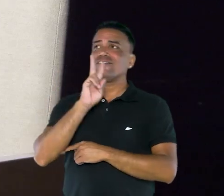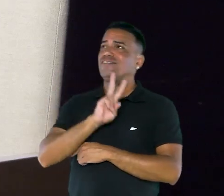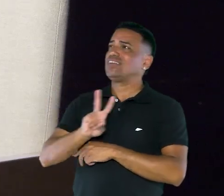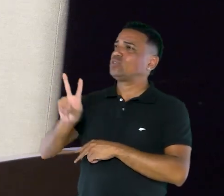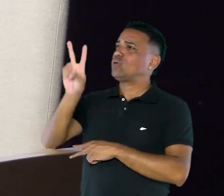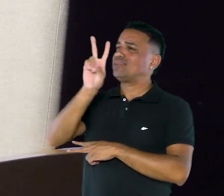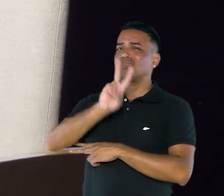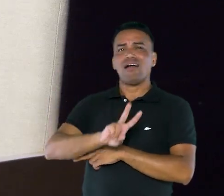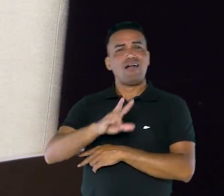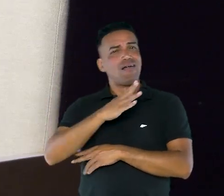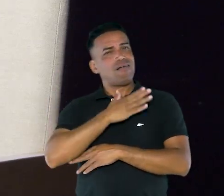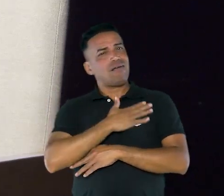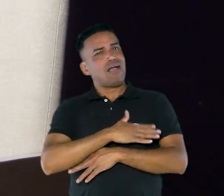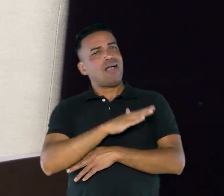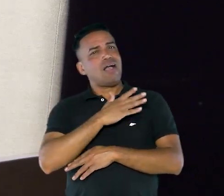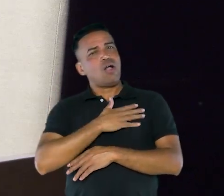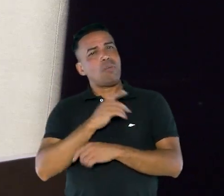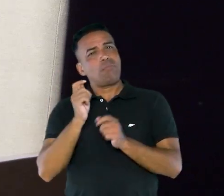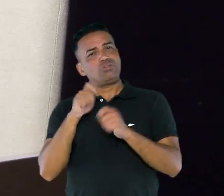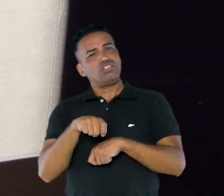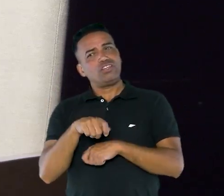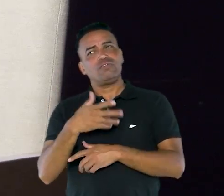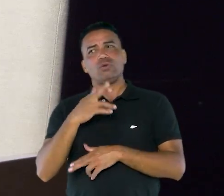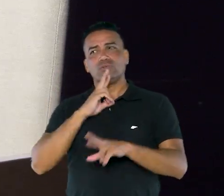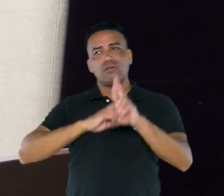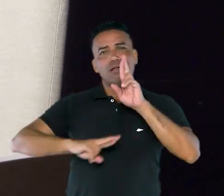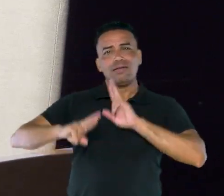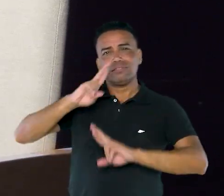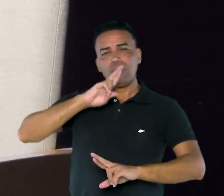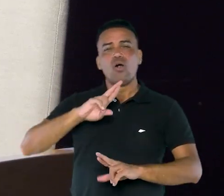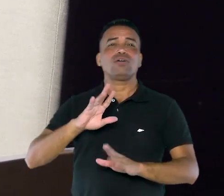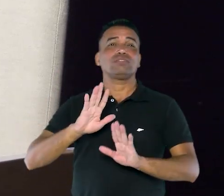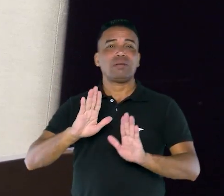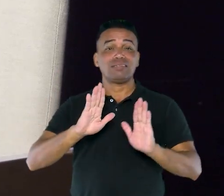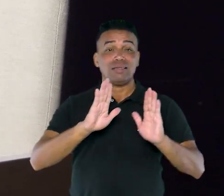com calma possíveis soluções